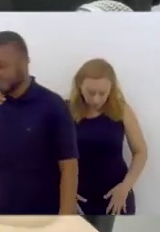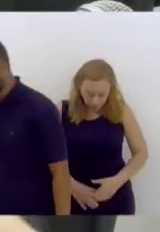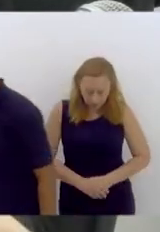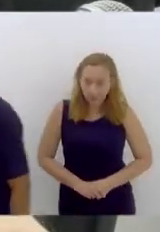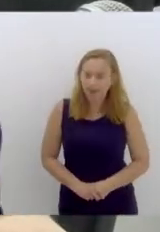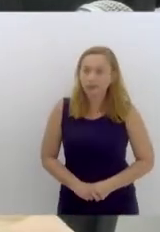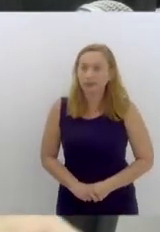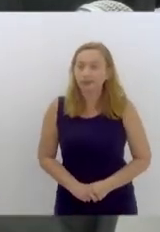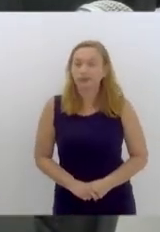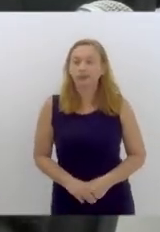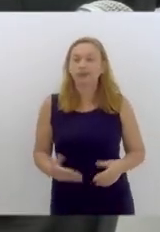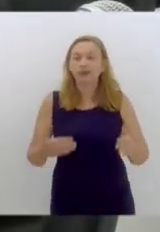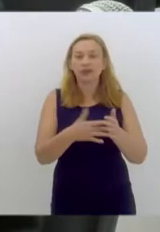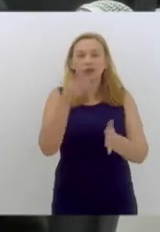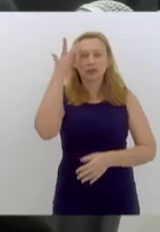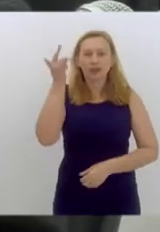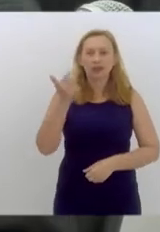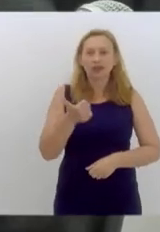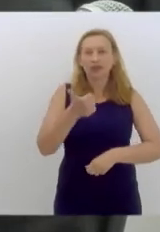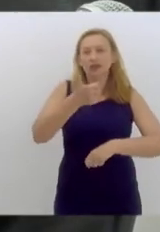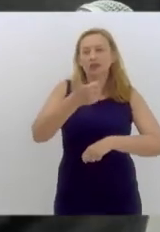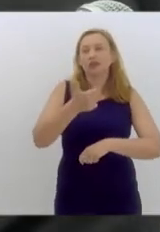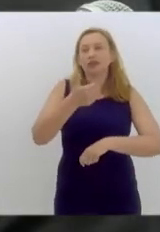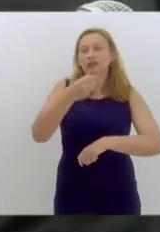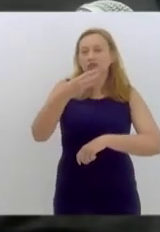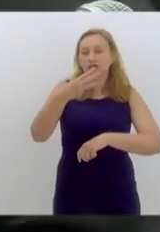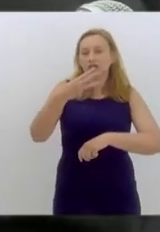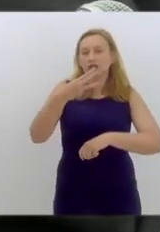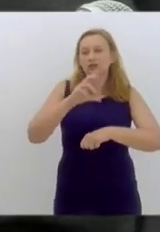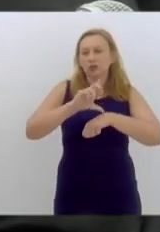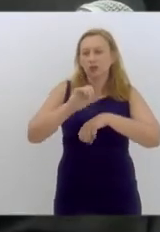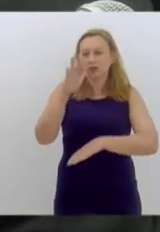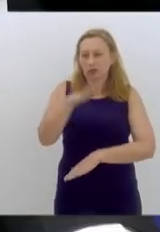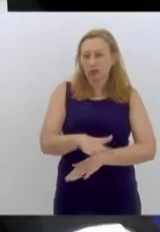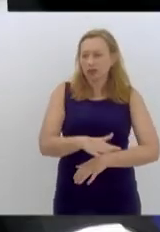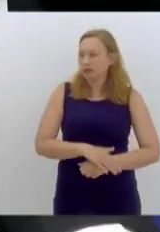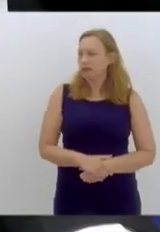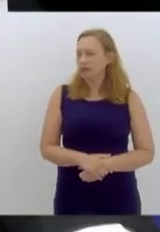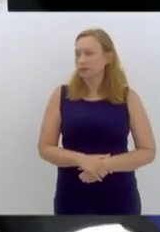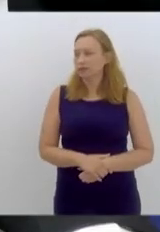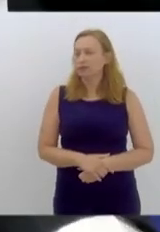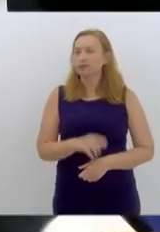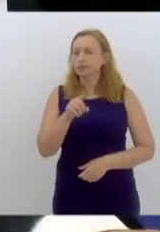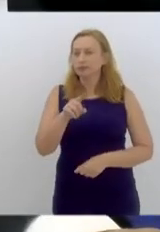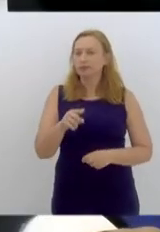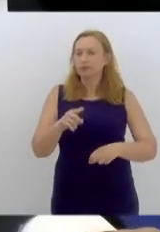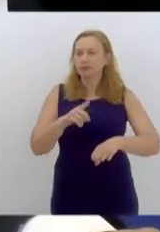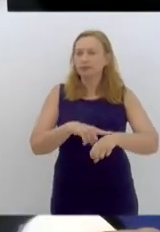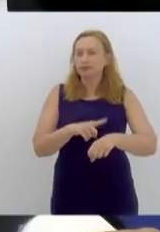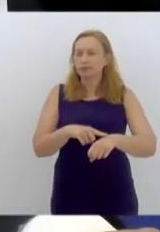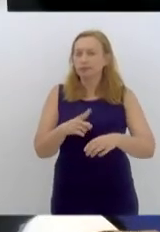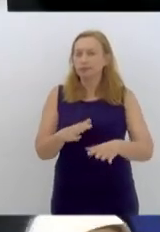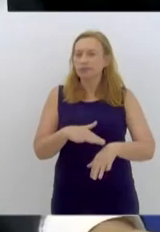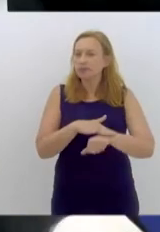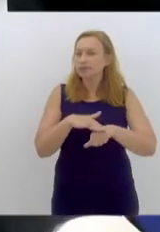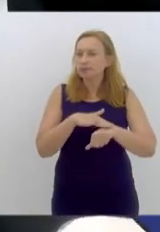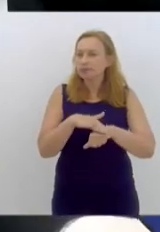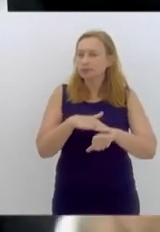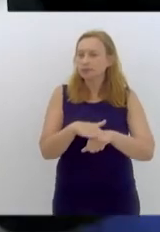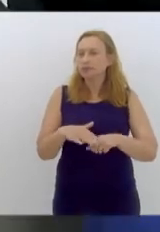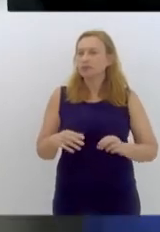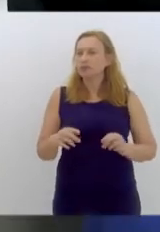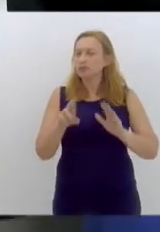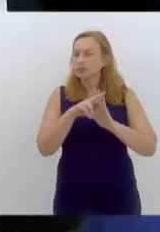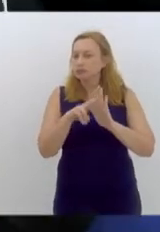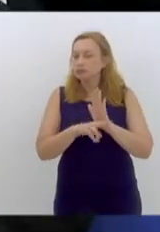3 horas da tarde, porque é quando começa a hora do dia. Pois é, né? Nessa hipótese, então, ainda haveria tempo. Nessa hipótese, ainda haveria tempo de fazer uma rodada com a Undine sobre os critérios,